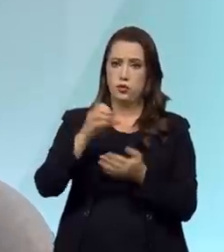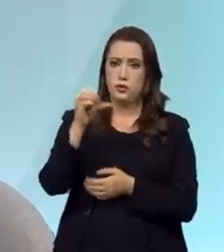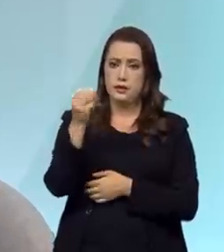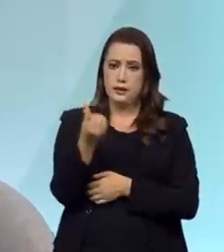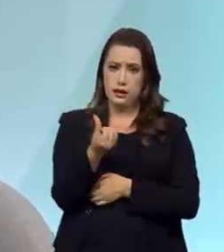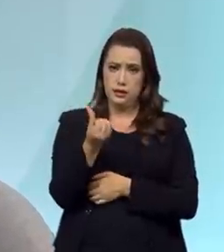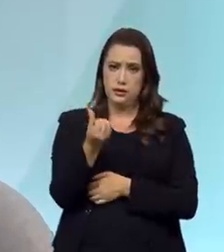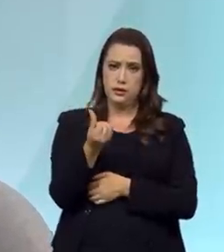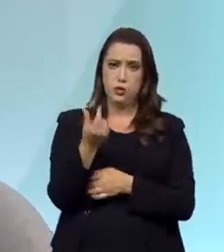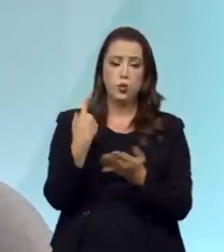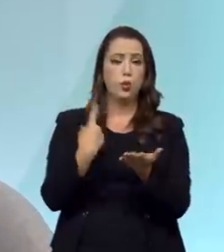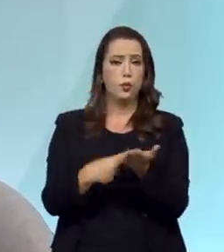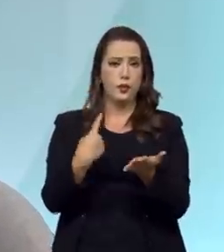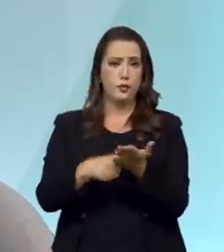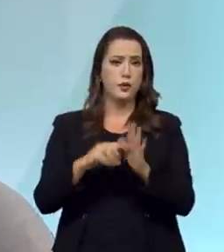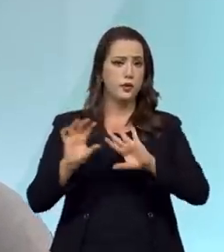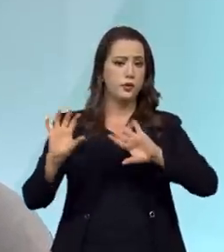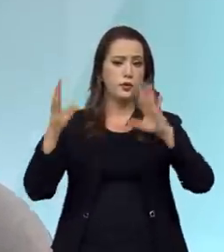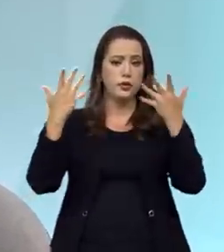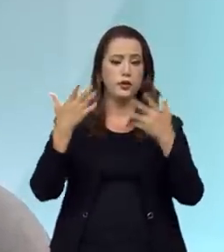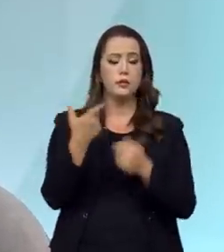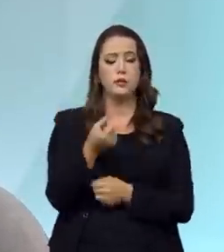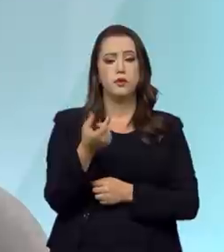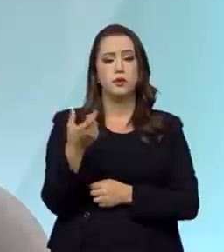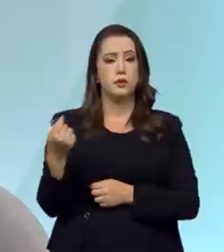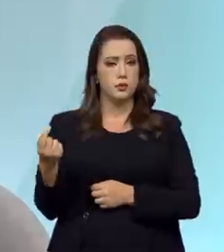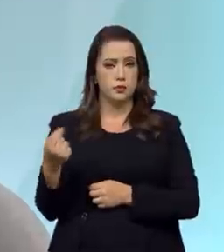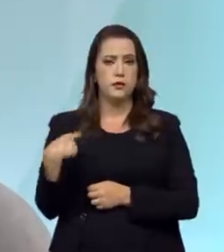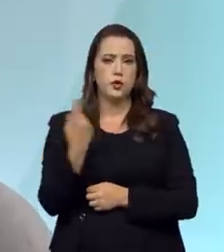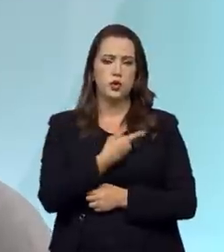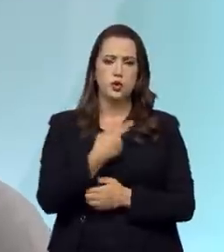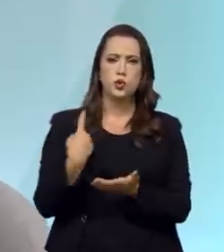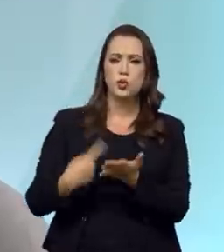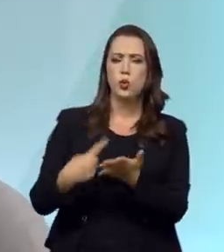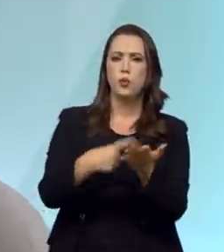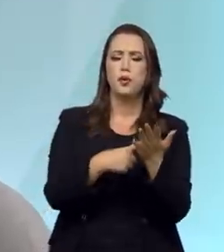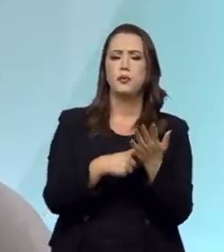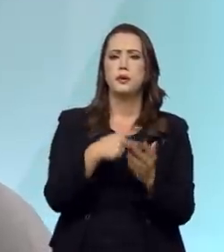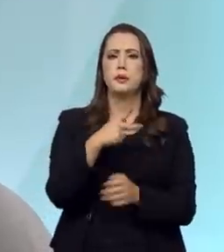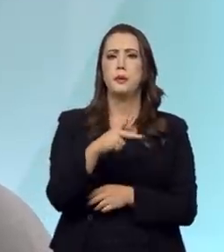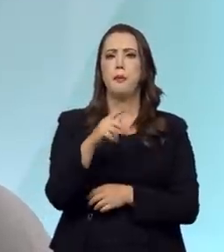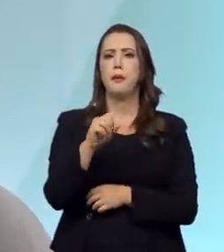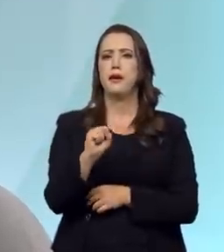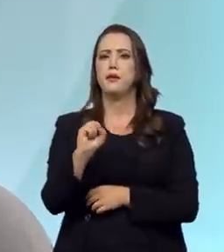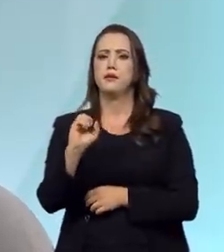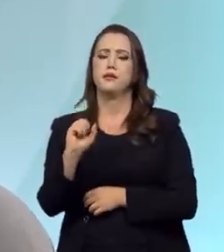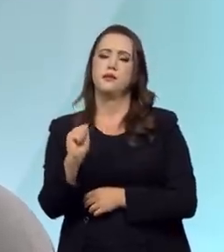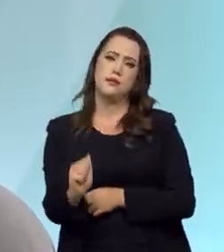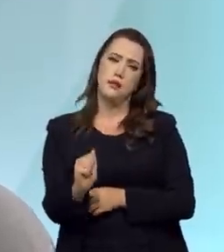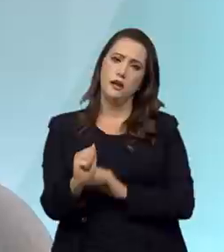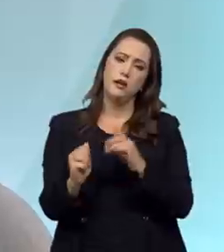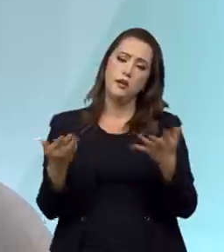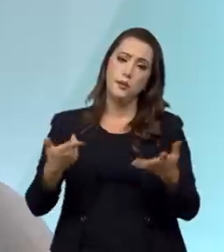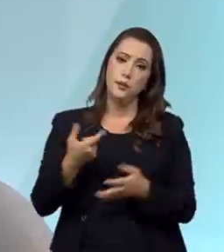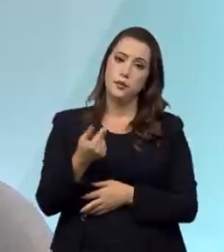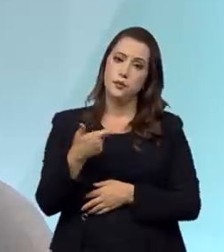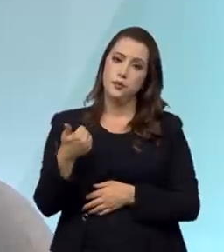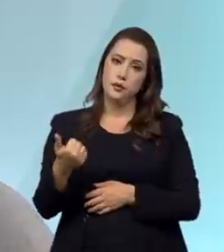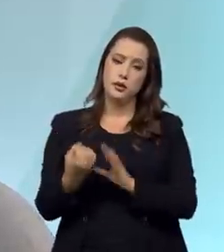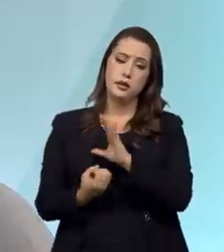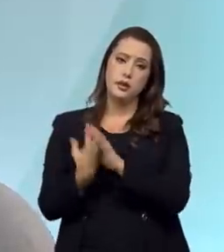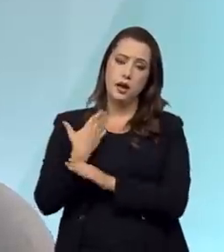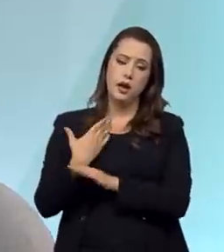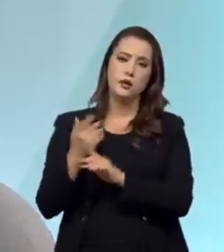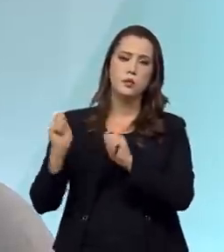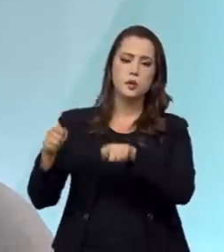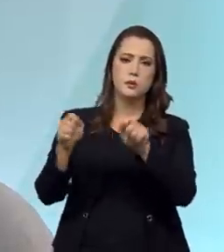seguida em 2020 nós Montamos toda essa estrutura que eu comentei de formalização de PS a e agora em 2021 foi criado no Mercado